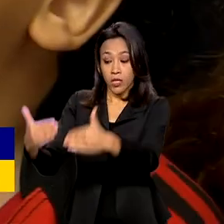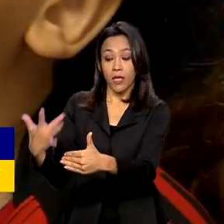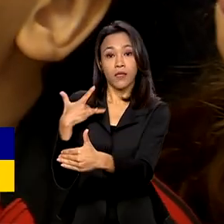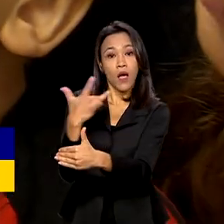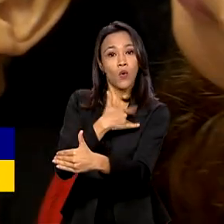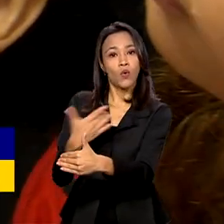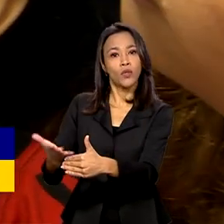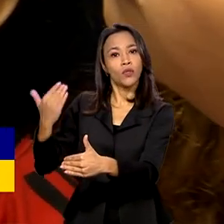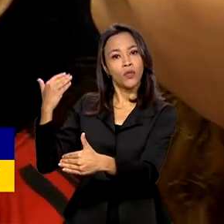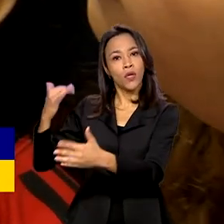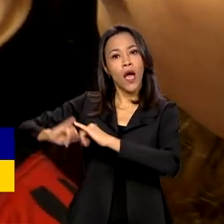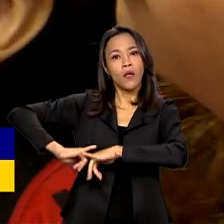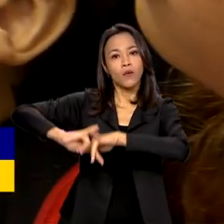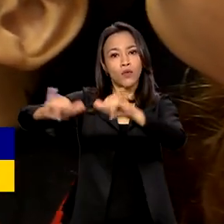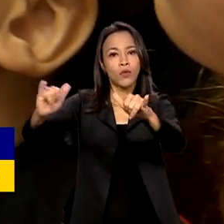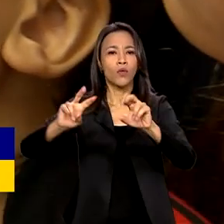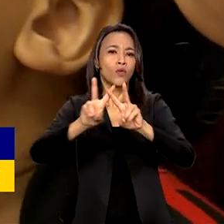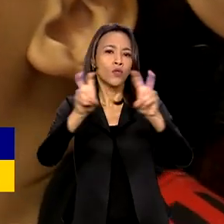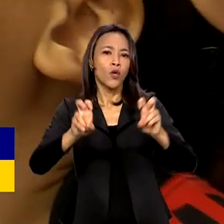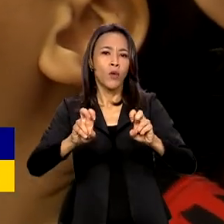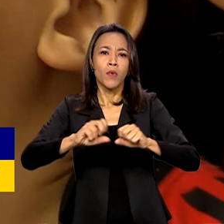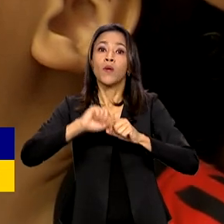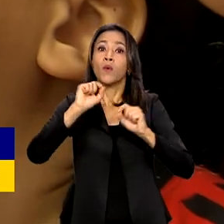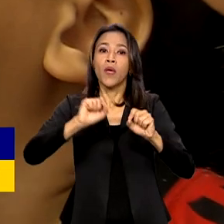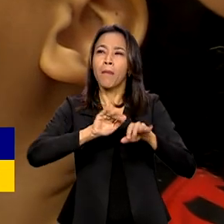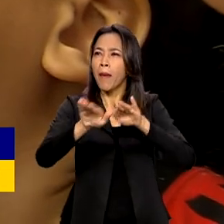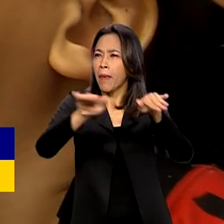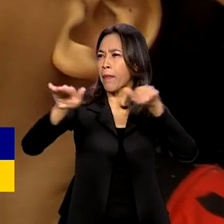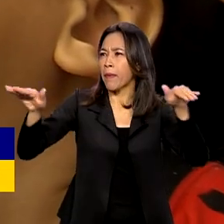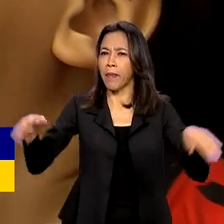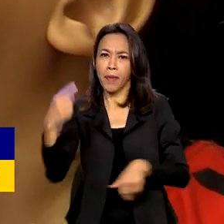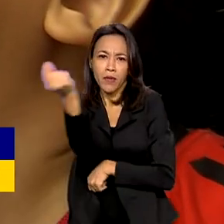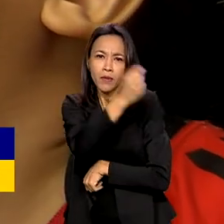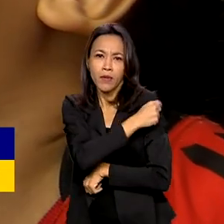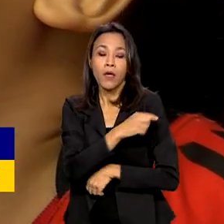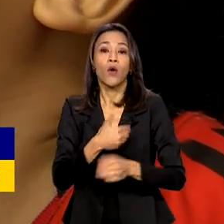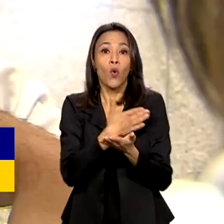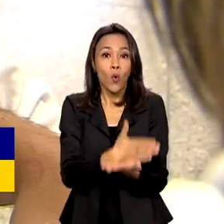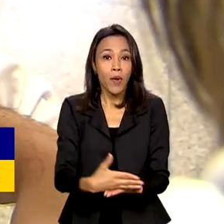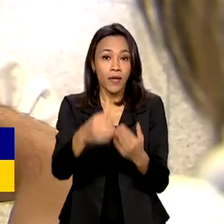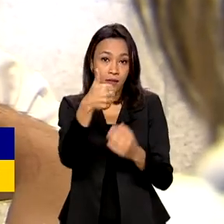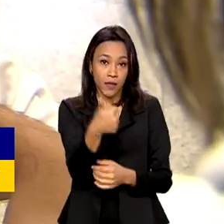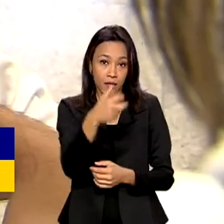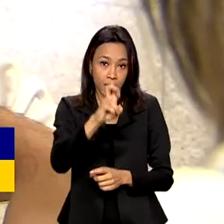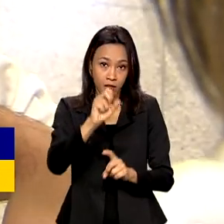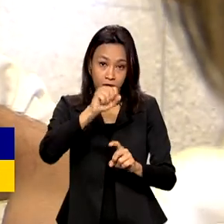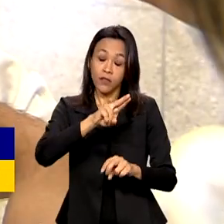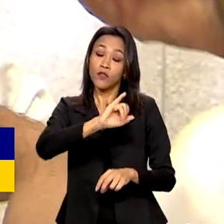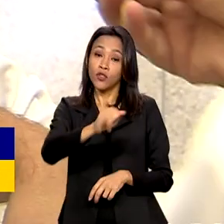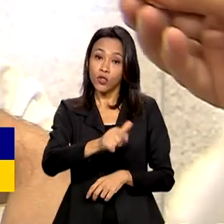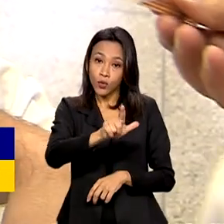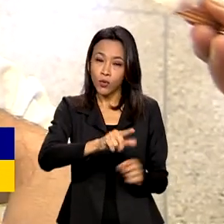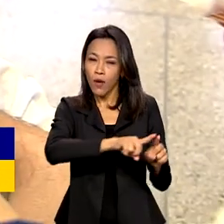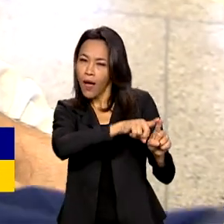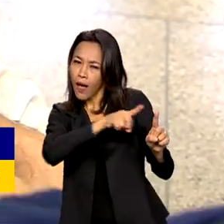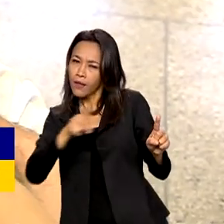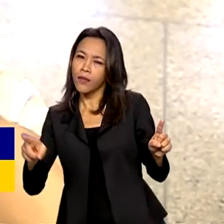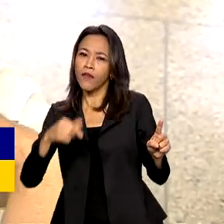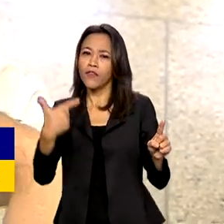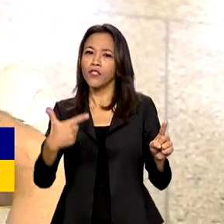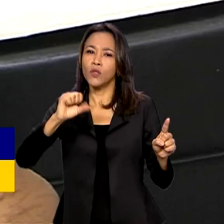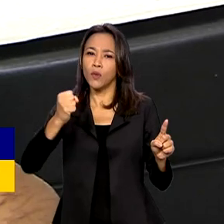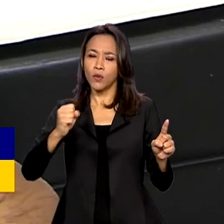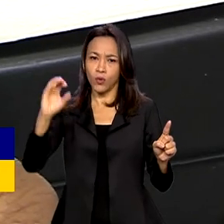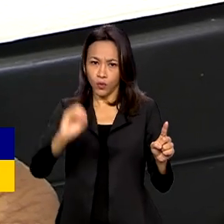também uma ação de multivacinação, que se inicia em 15 de julho no Amapá e vai durar até 28 de outubro em